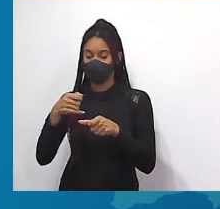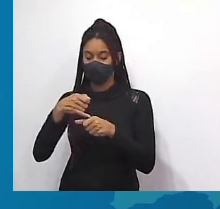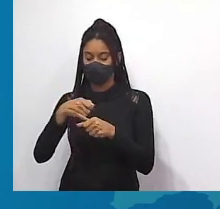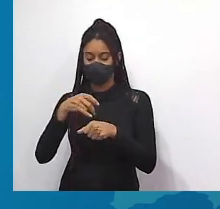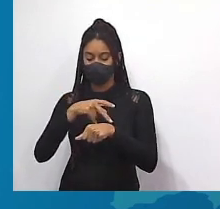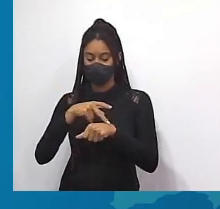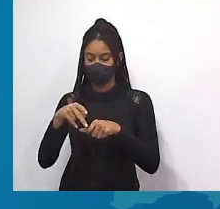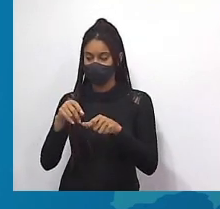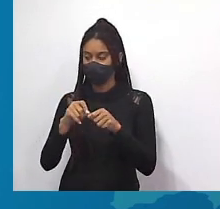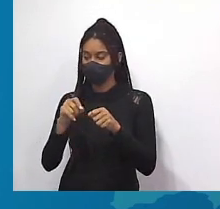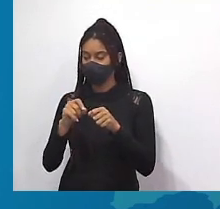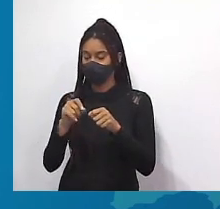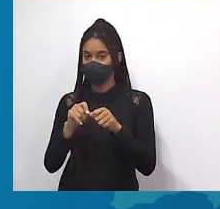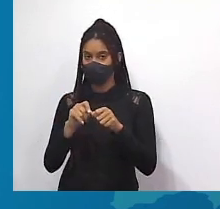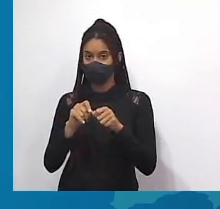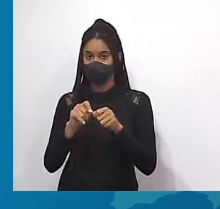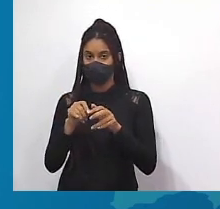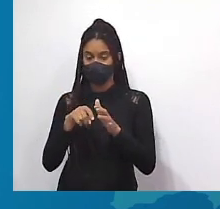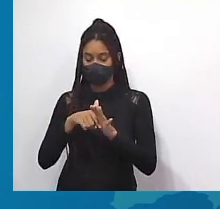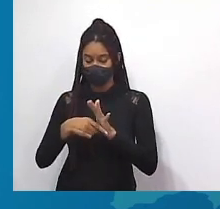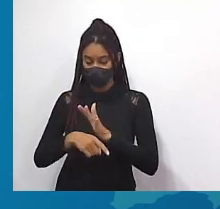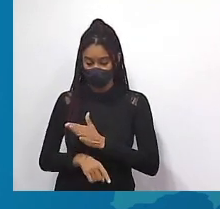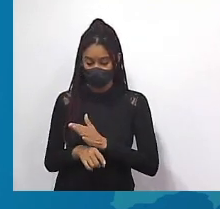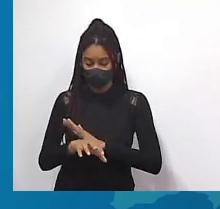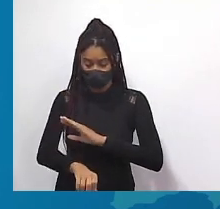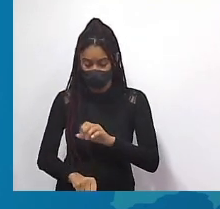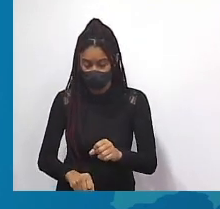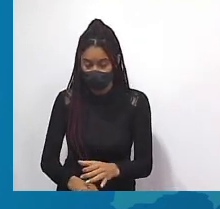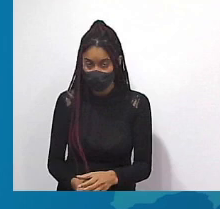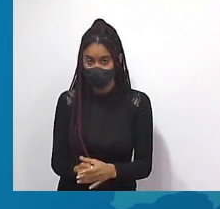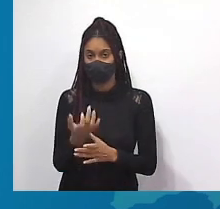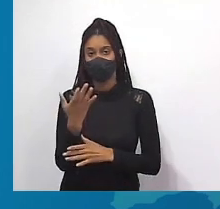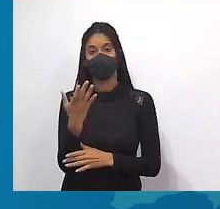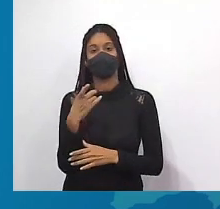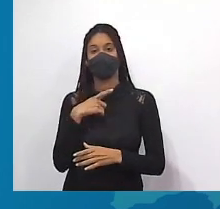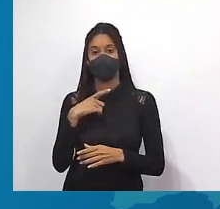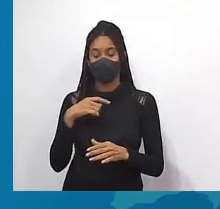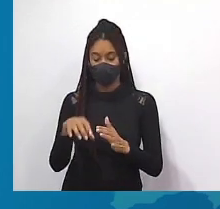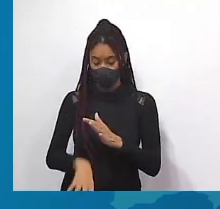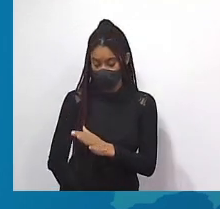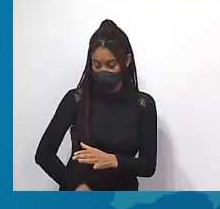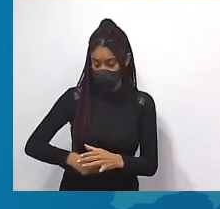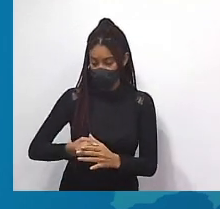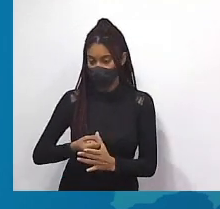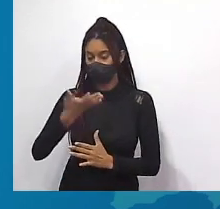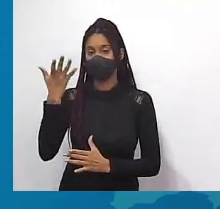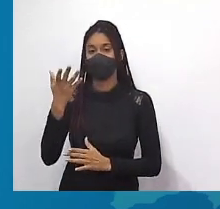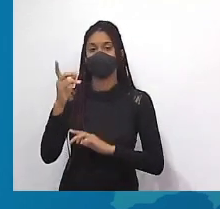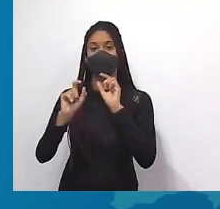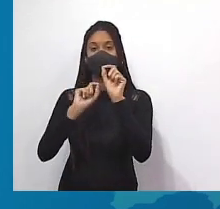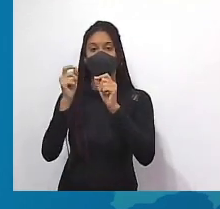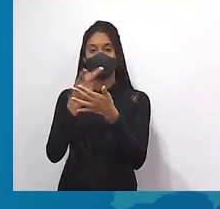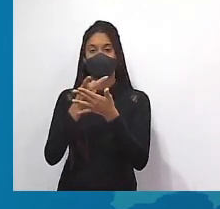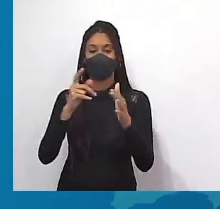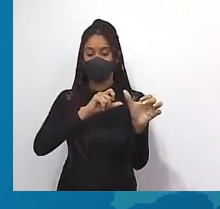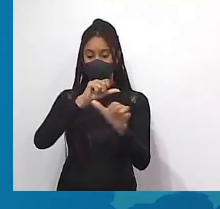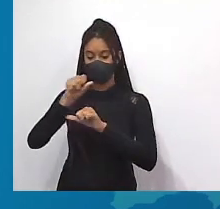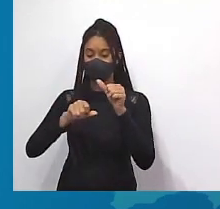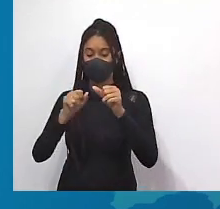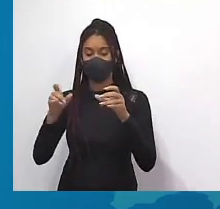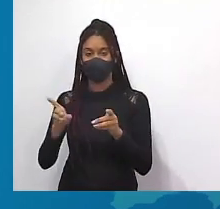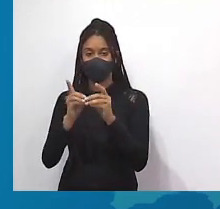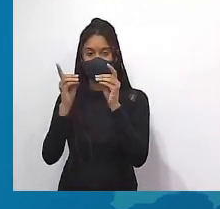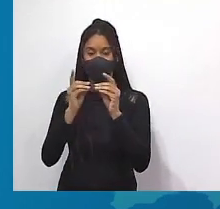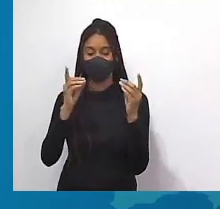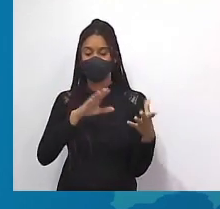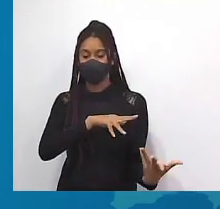carbono, extraiu de lá e trouxe para a atmosfera. Então, quando eu tiro de lá e jogo para a atmosfera, eu vou mudar completamente a dinâmica do